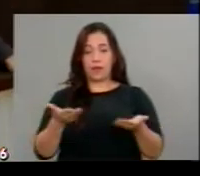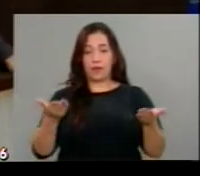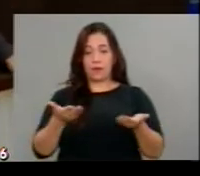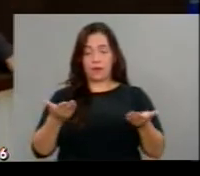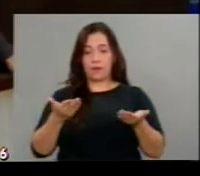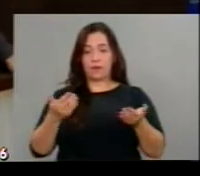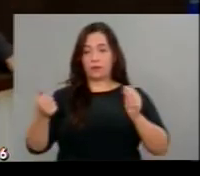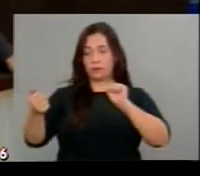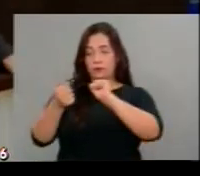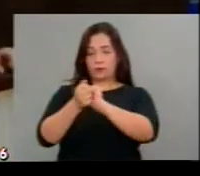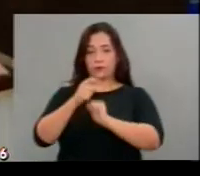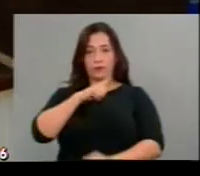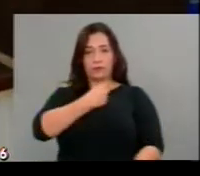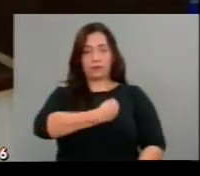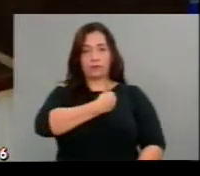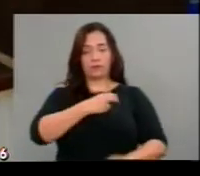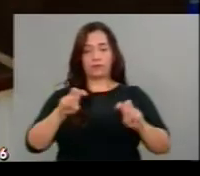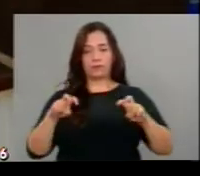plenário conosco